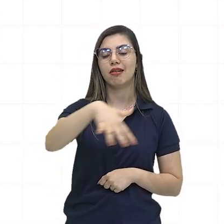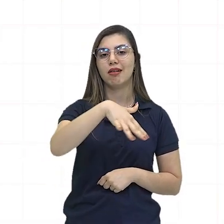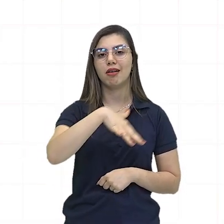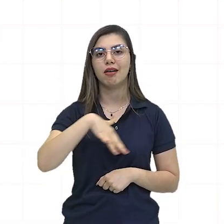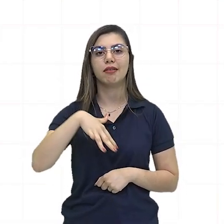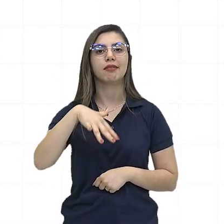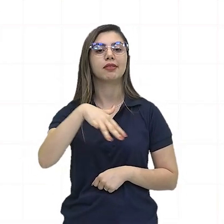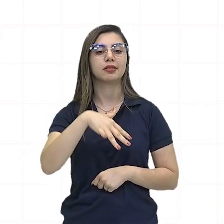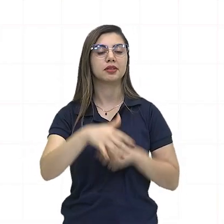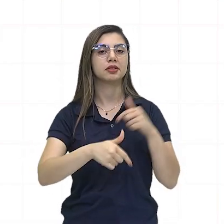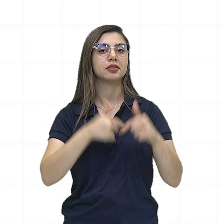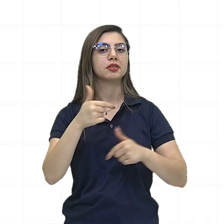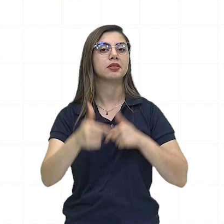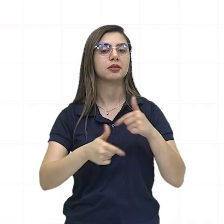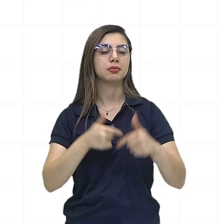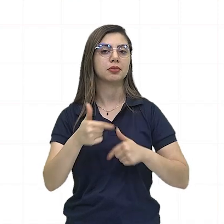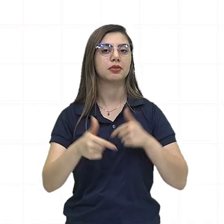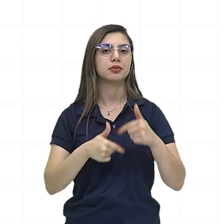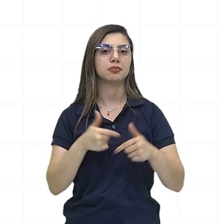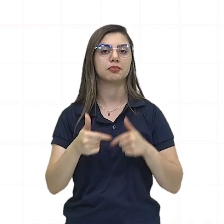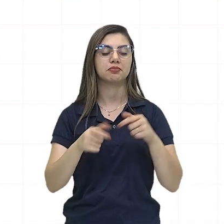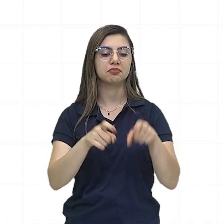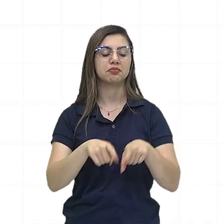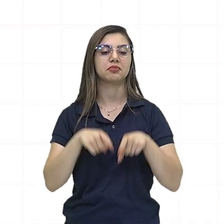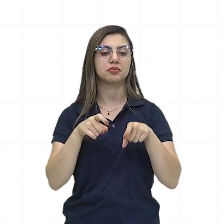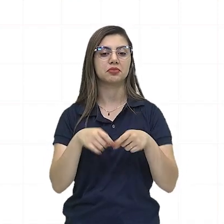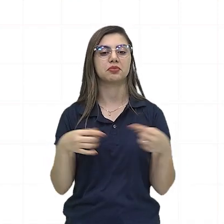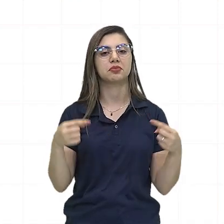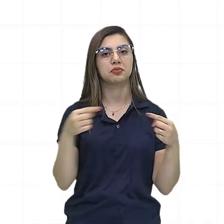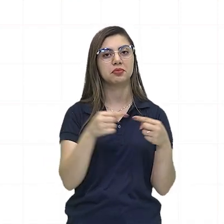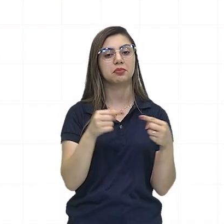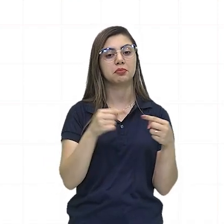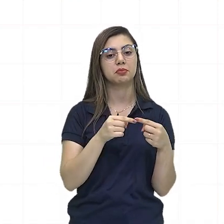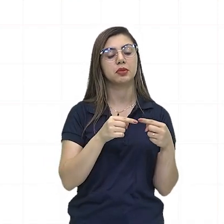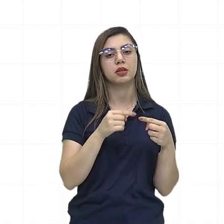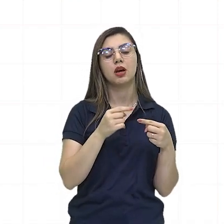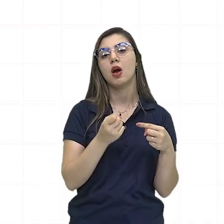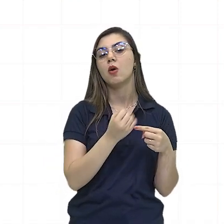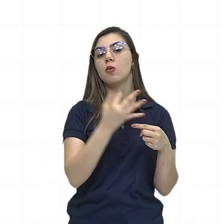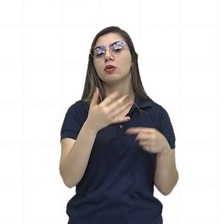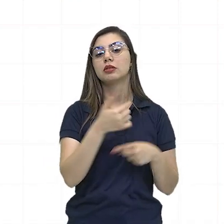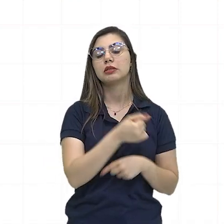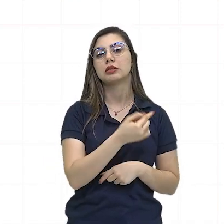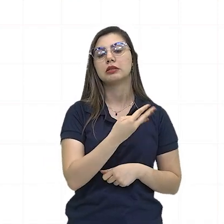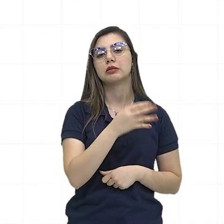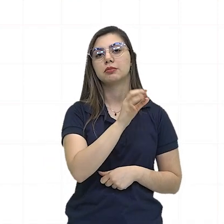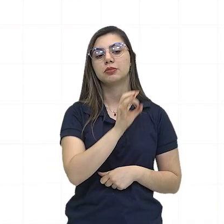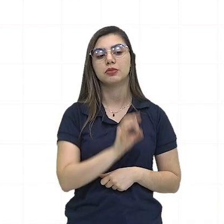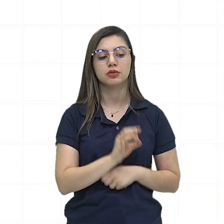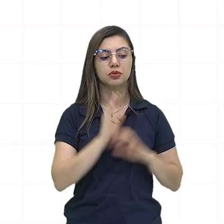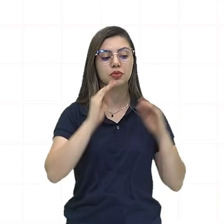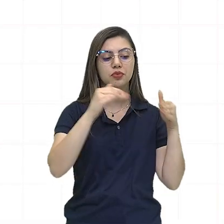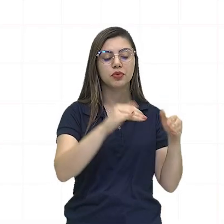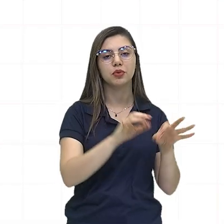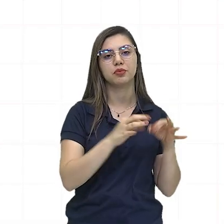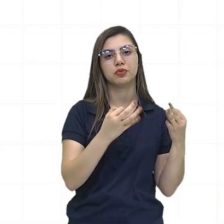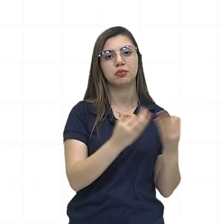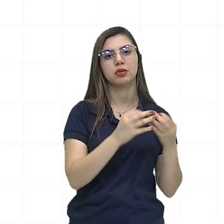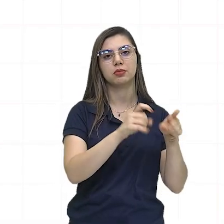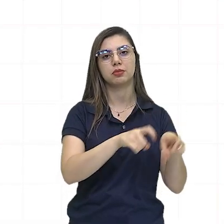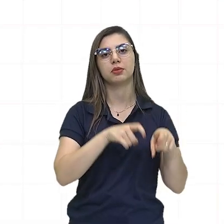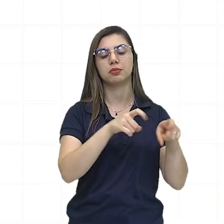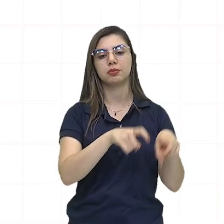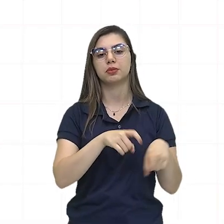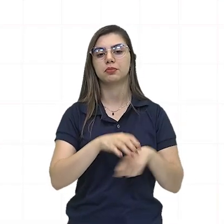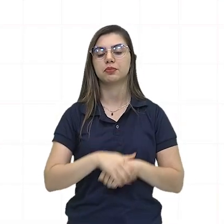na agropecuária da região. Então, nós temos aí um grande número de pessoas, né, 2,3